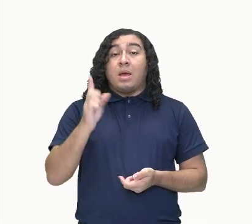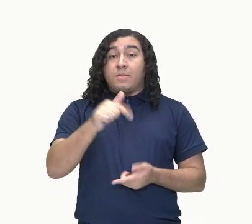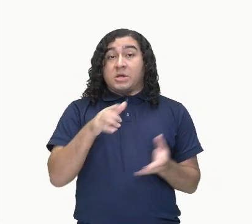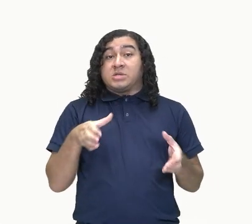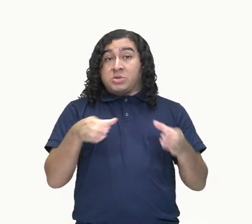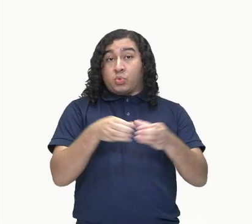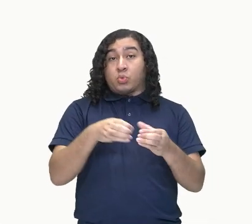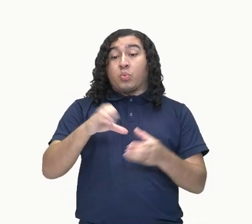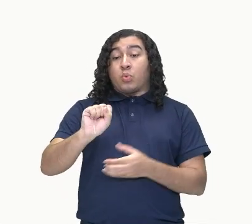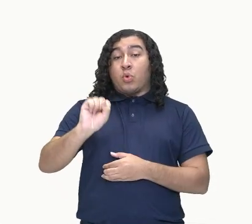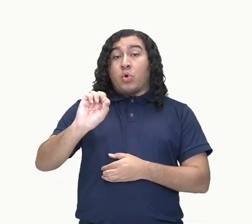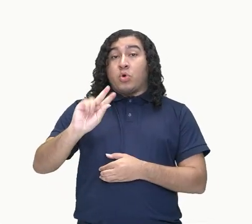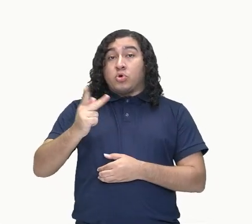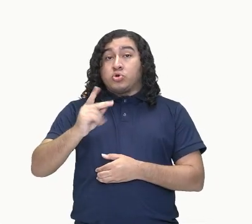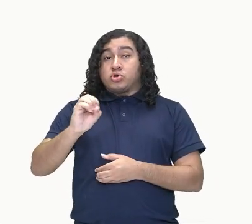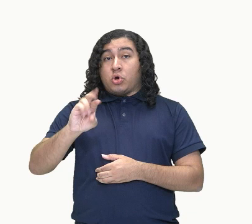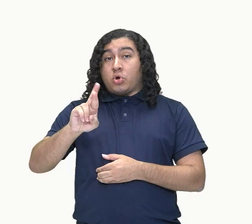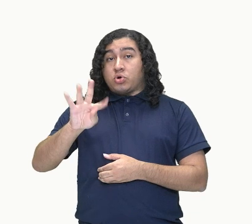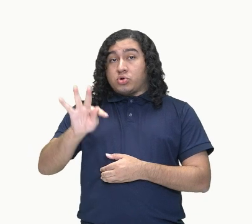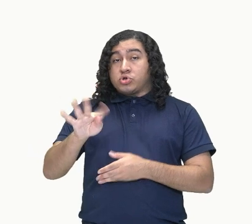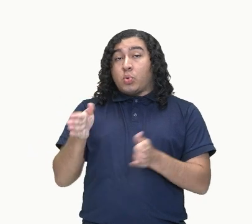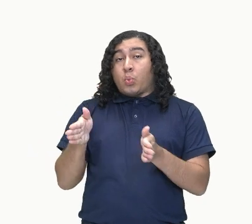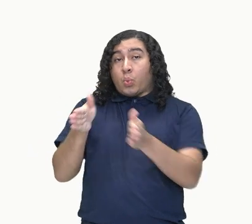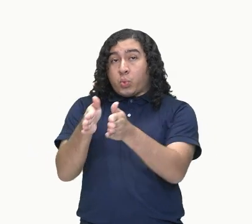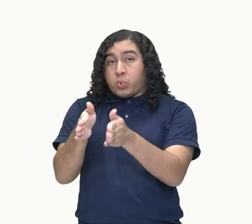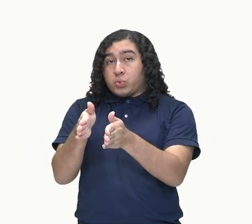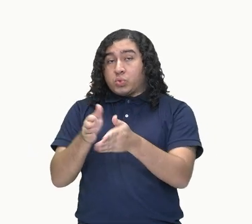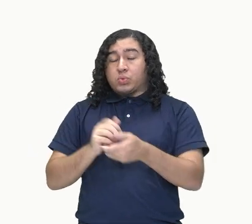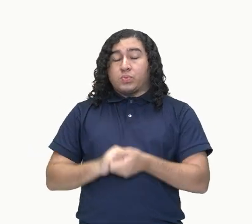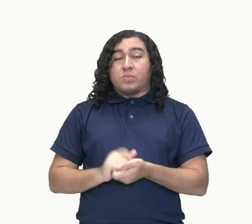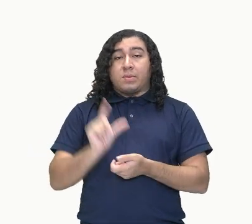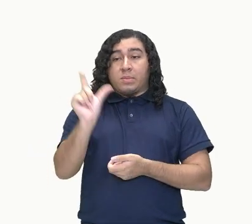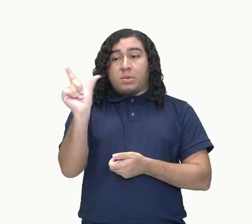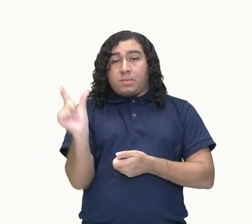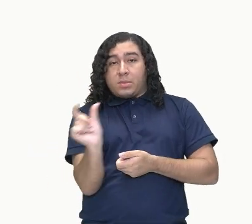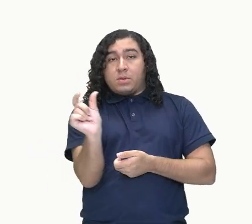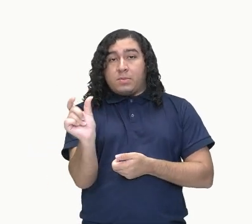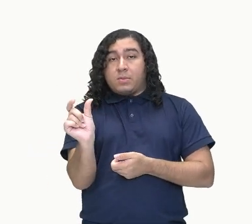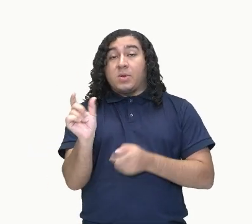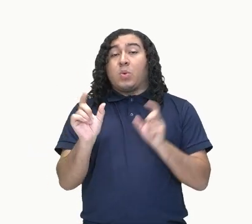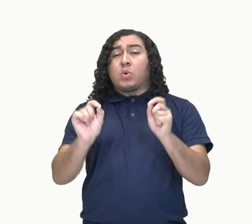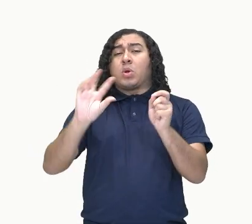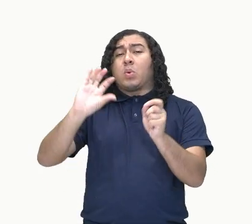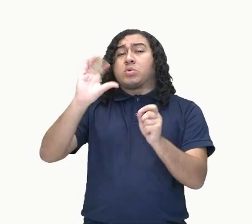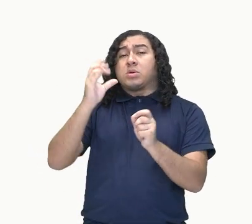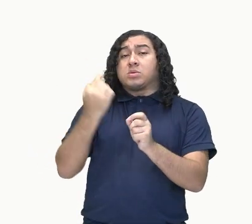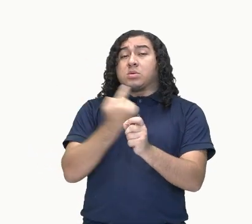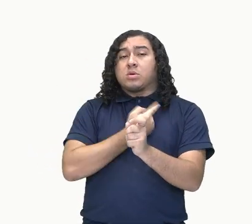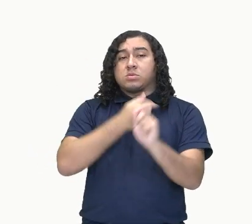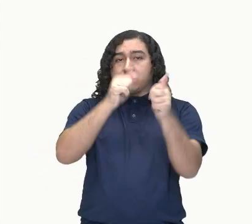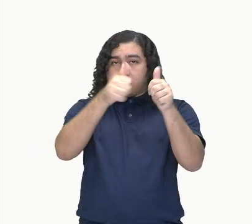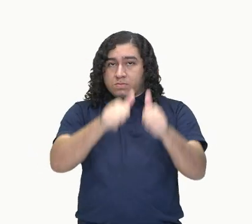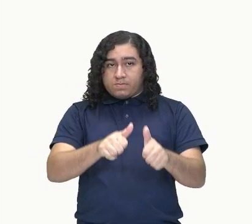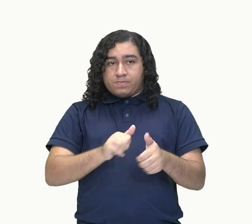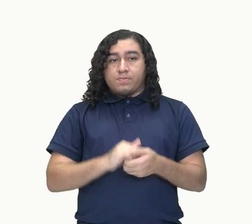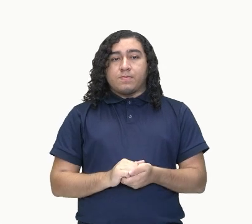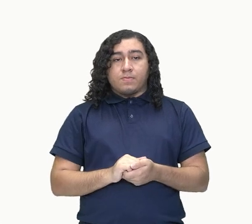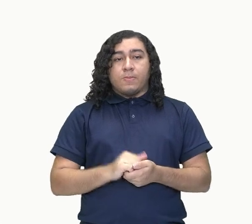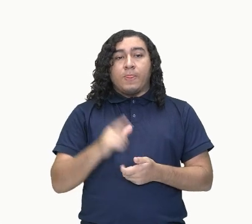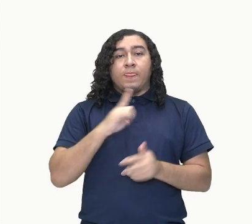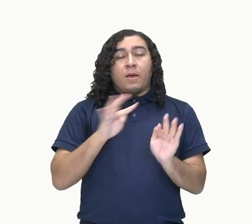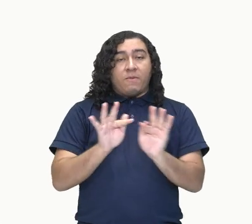adjectives, os adjetivos curtos. Para os adjetivos curtos, o que que nós vamos fazer? Nós vamos usar